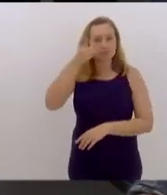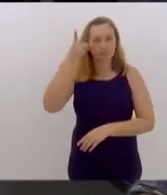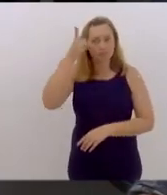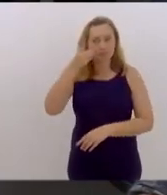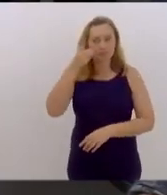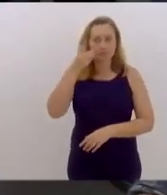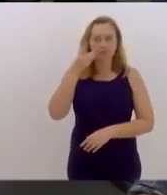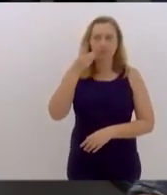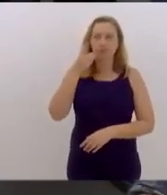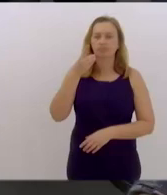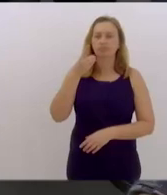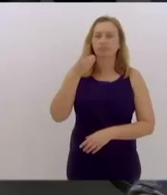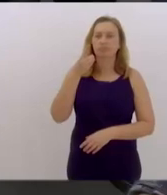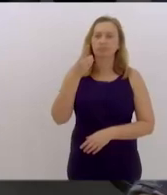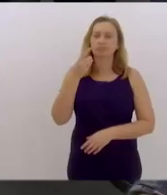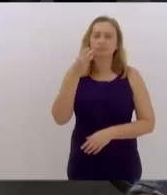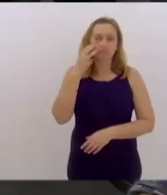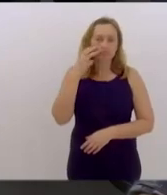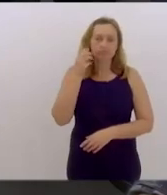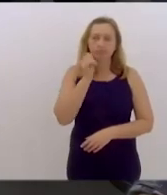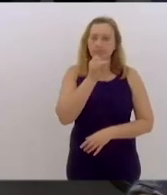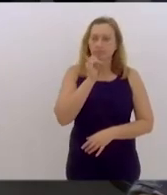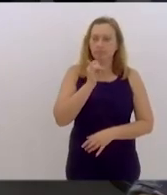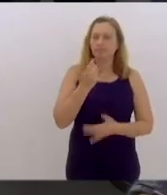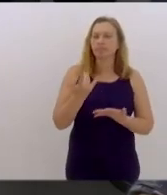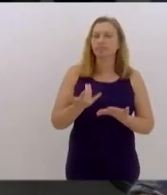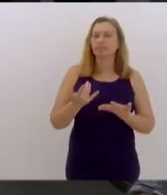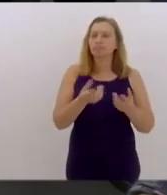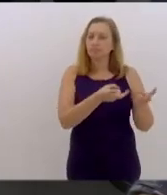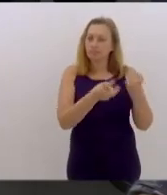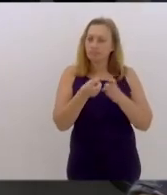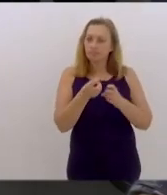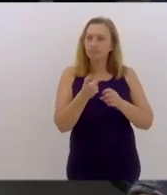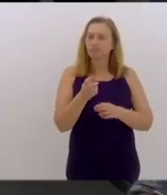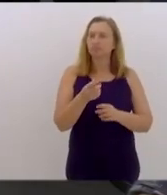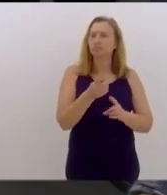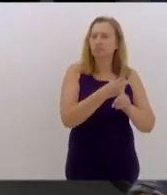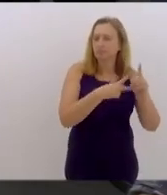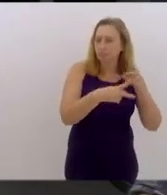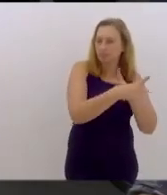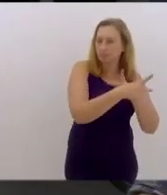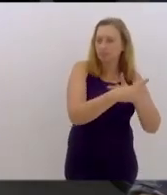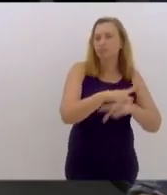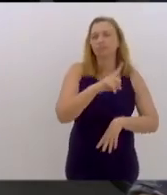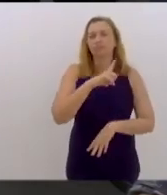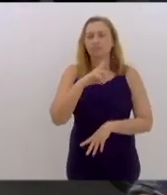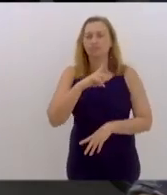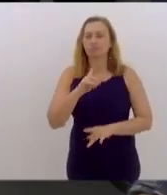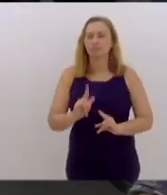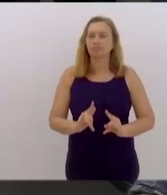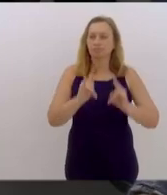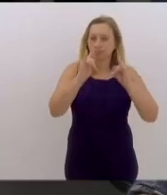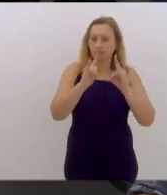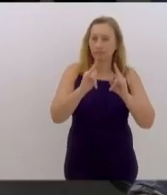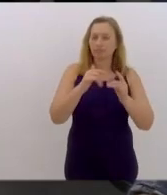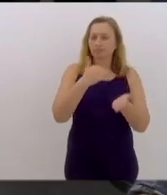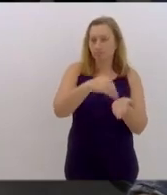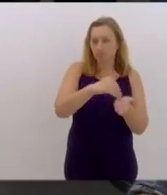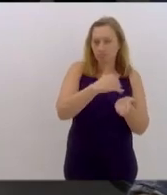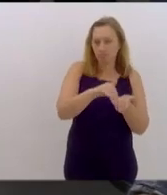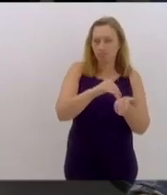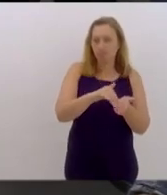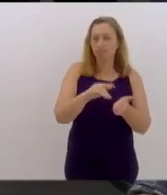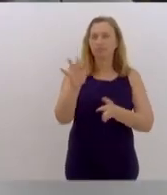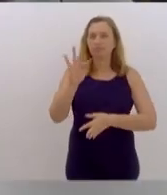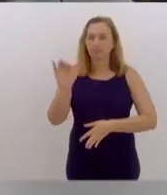waldeck foi o relator nós observamos por exemplo que o rio previdência tinha Imóveis como imóvel da secretaria